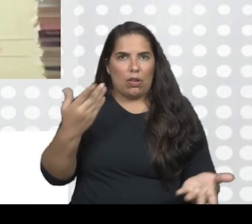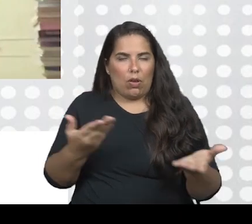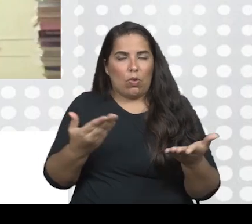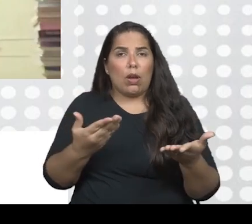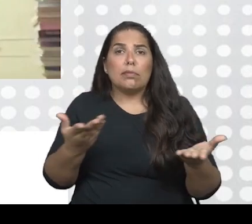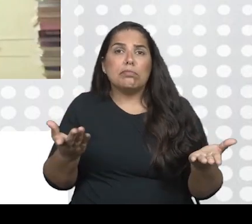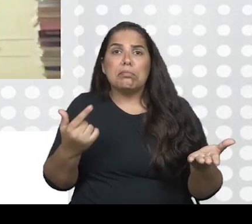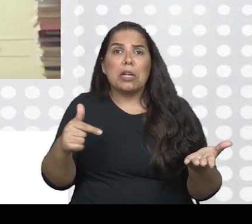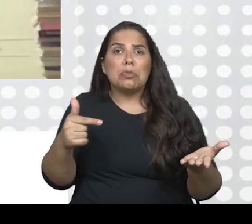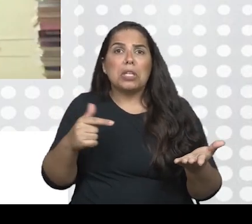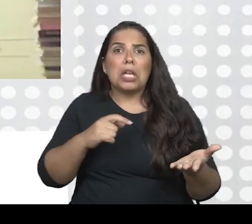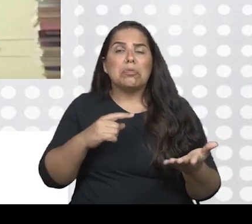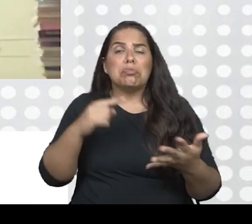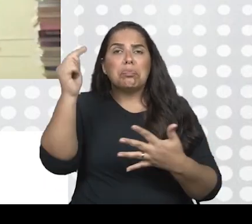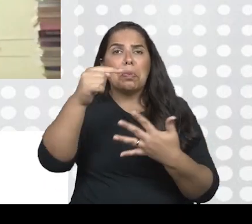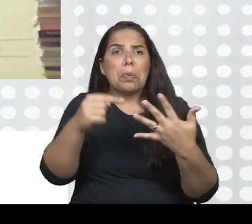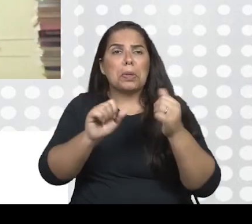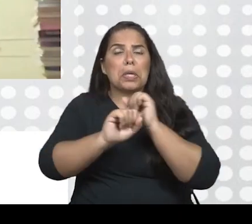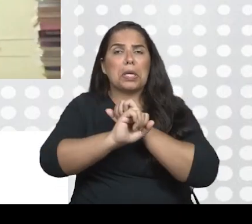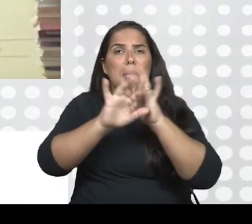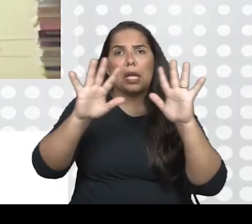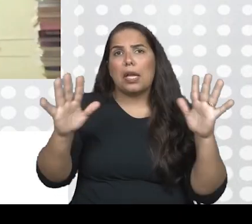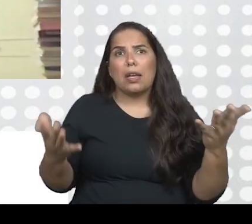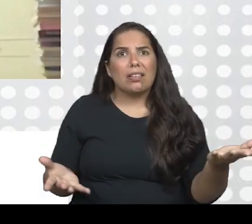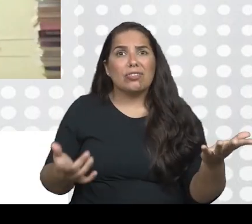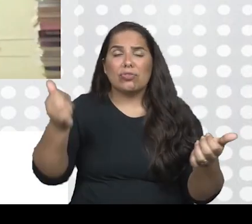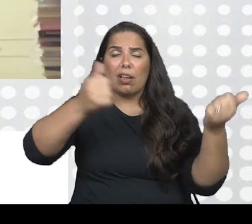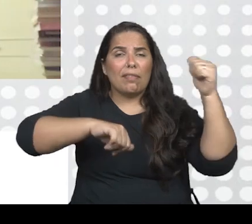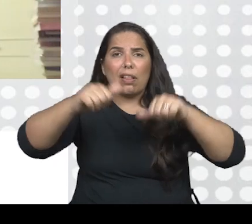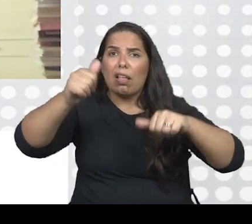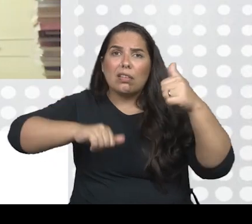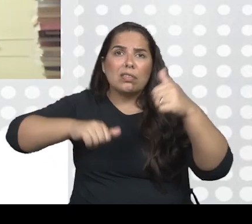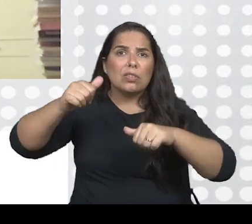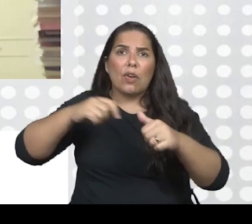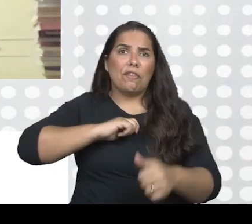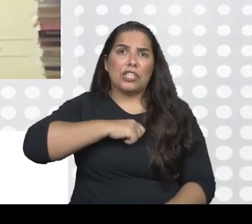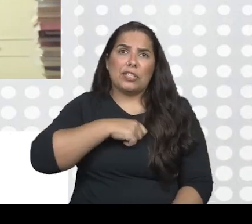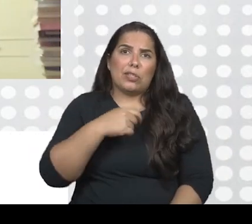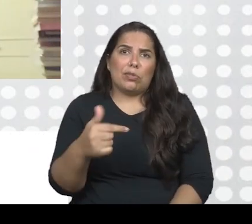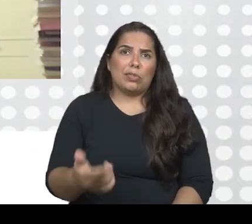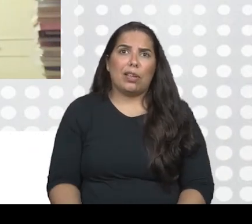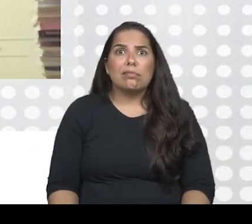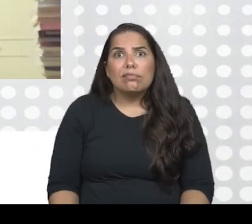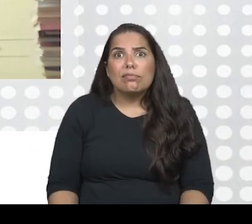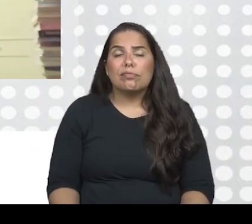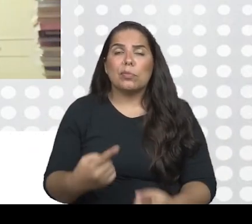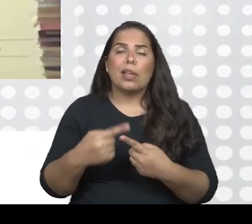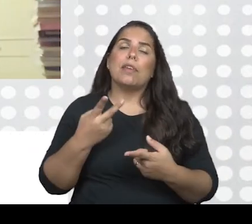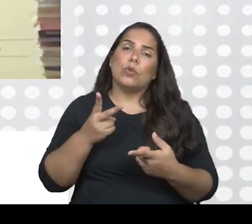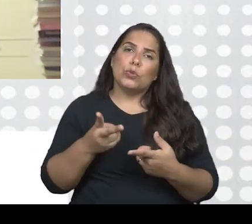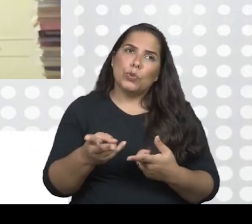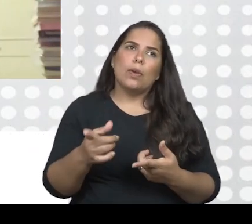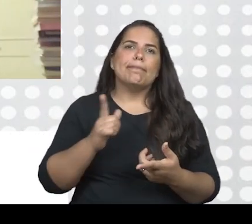agora, se nós não temos diretrizes claras de avaliação e de fiscalização, porque nós vamos